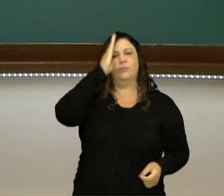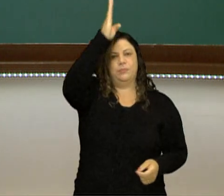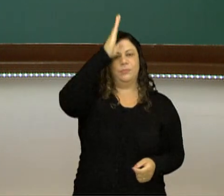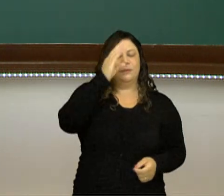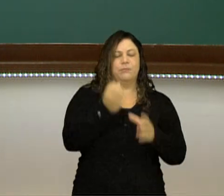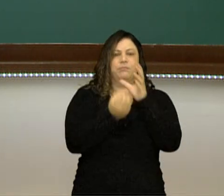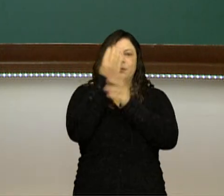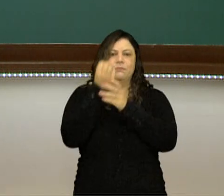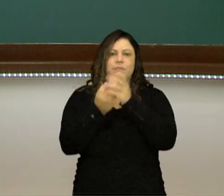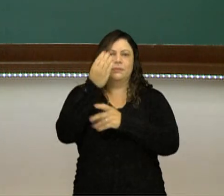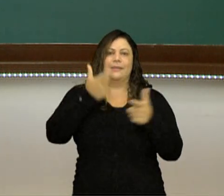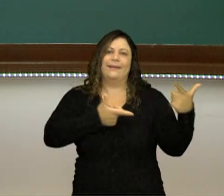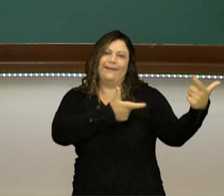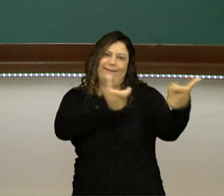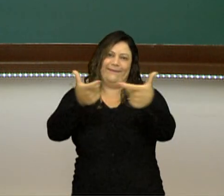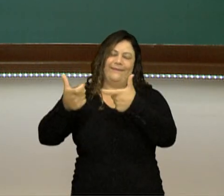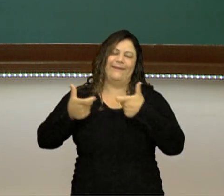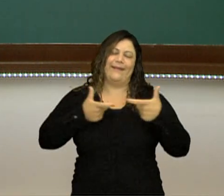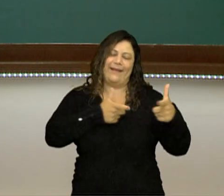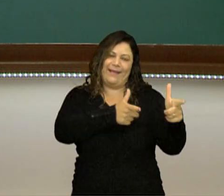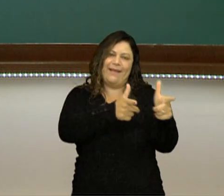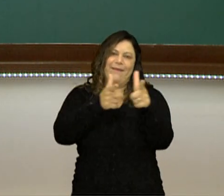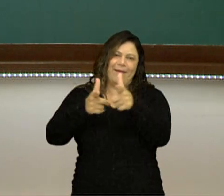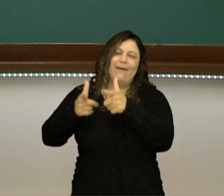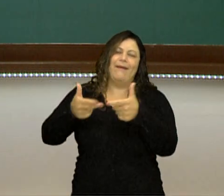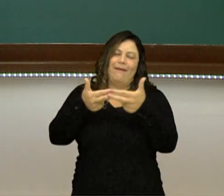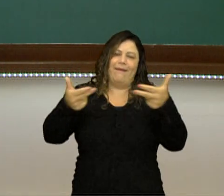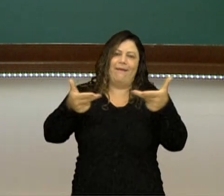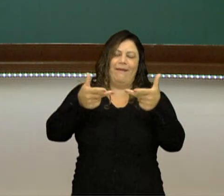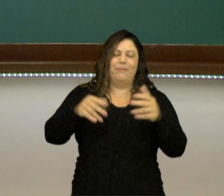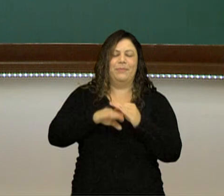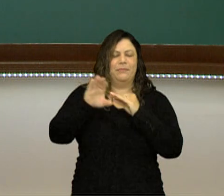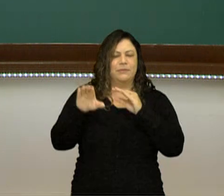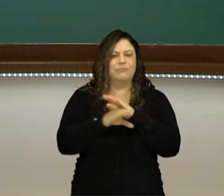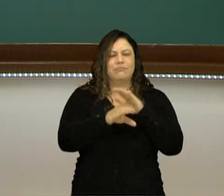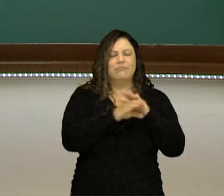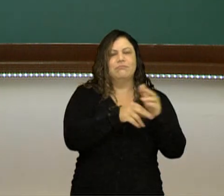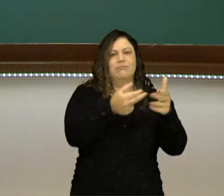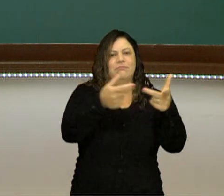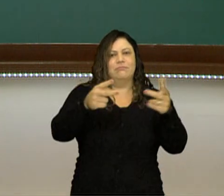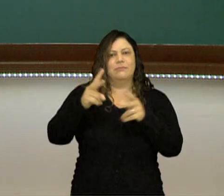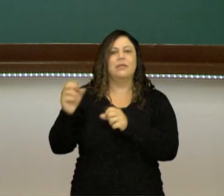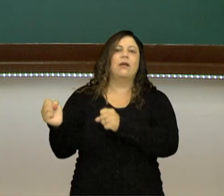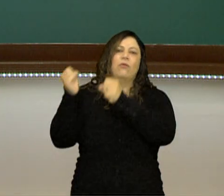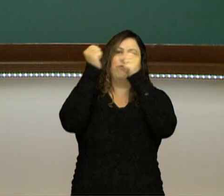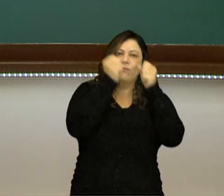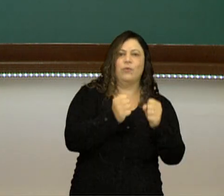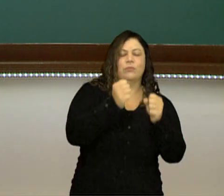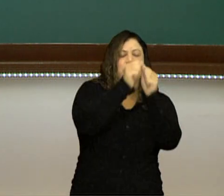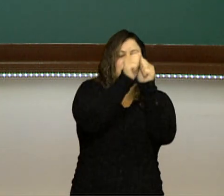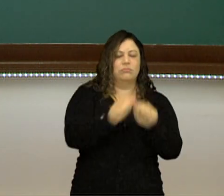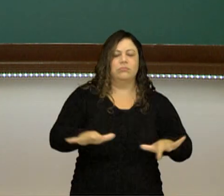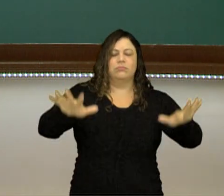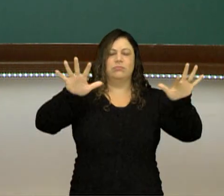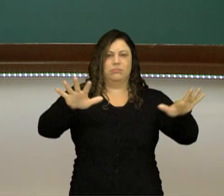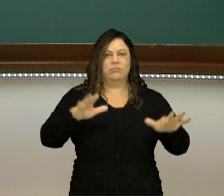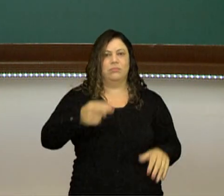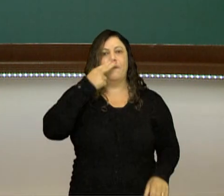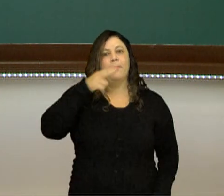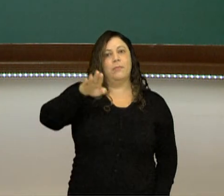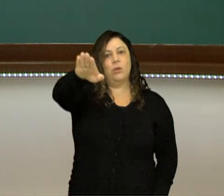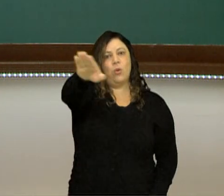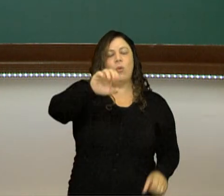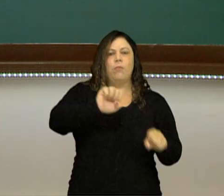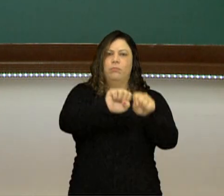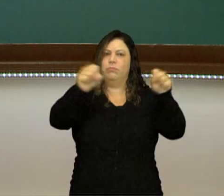de armas, artefatos bélicos, para equipar as forças armadas que já estavam em expansão. Adolf Hitler rompe com o Tratado